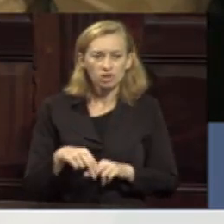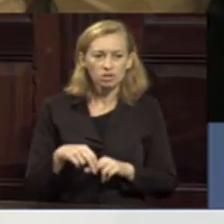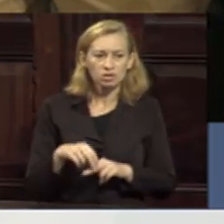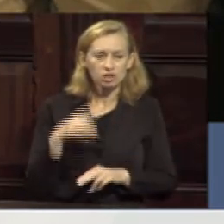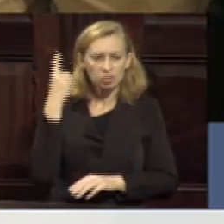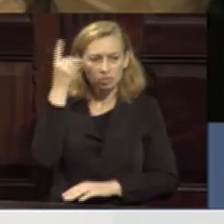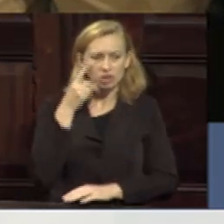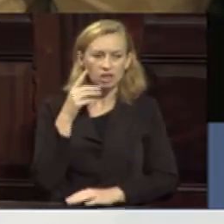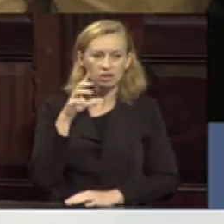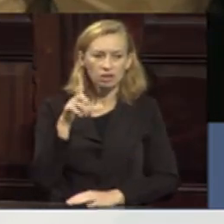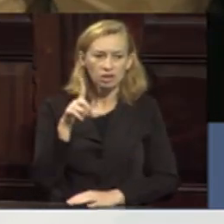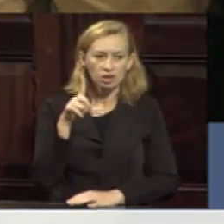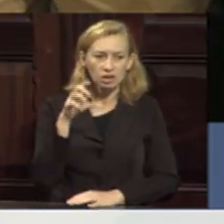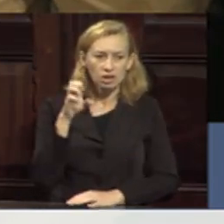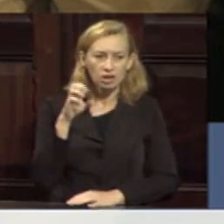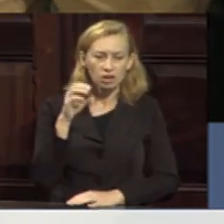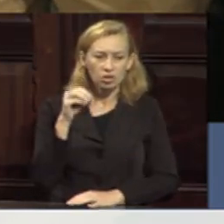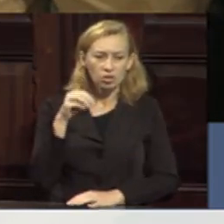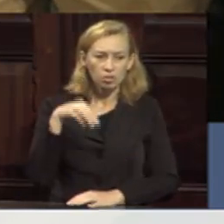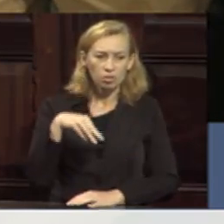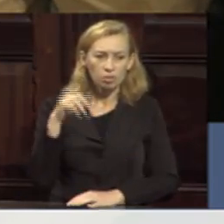que representa aqui o pessoal.